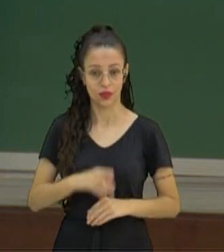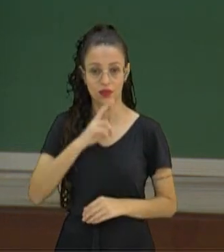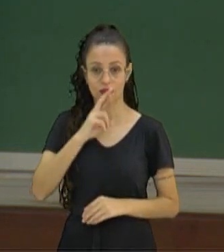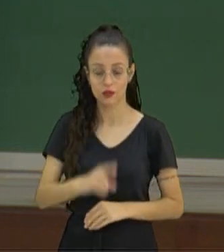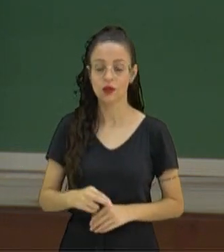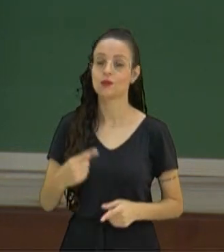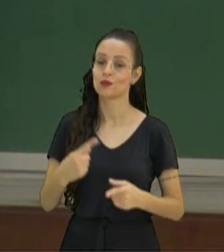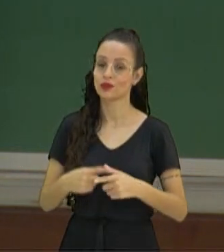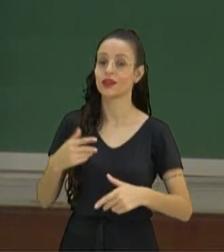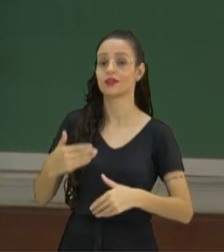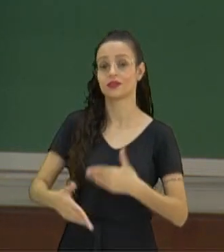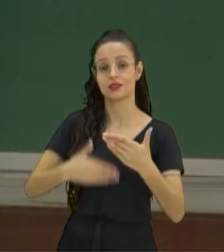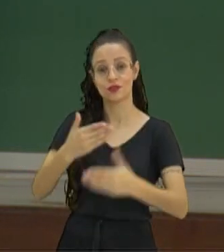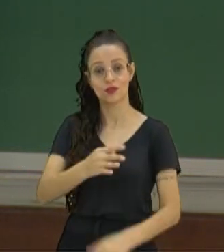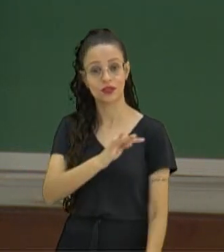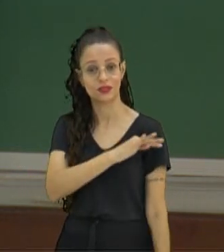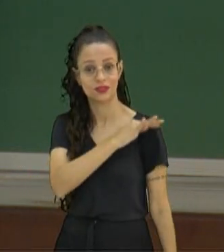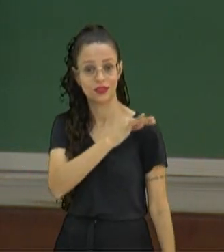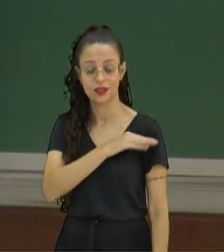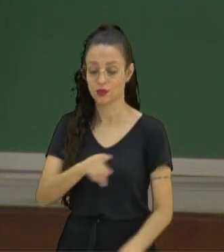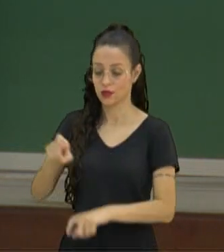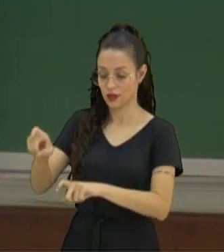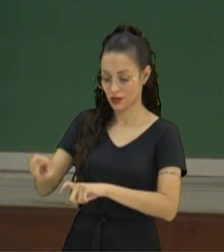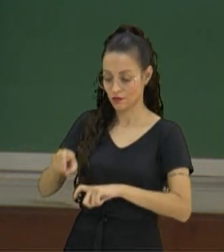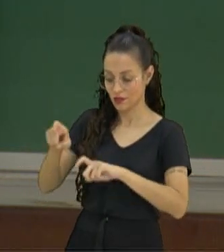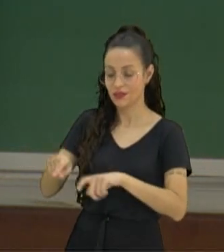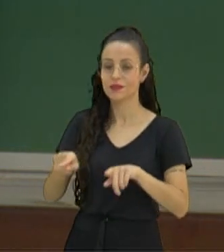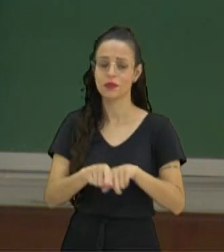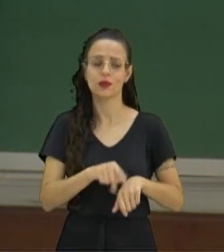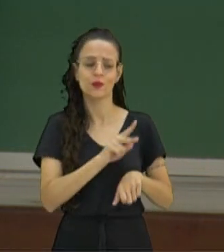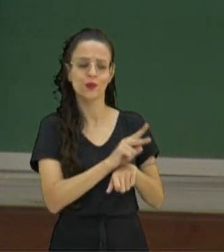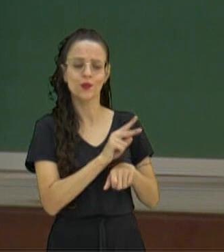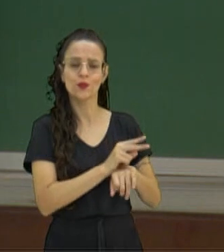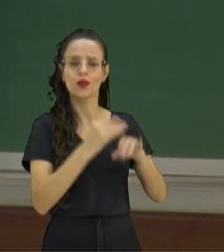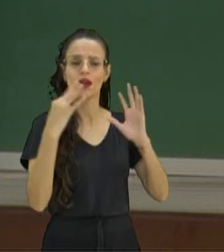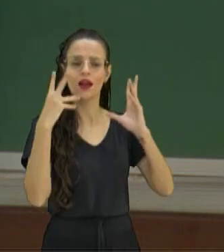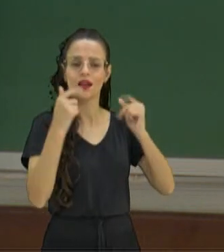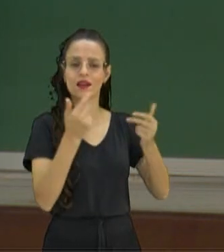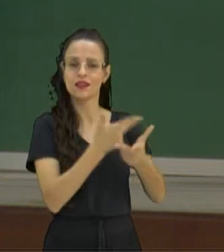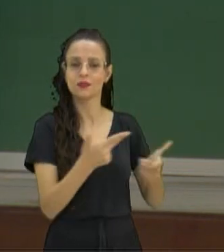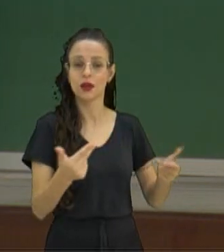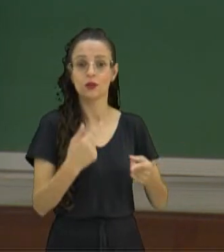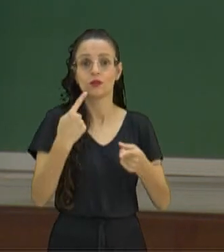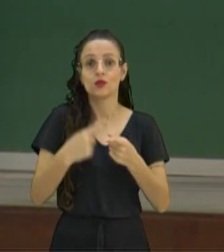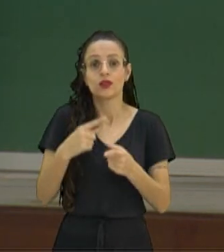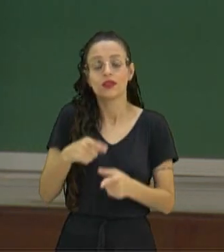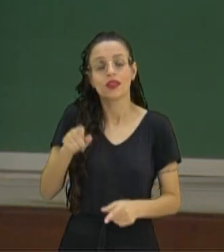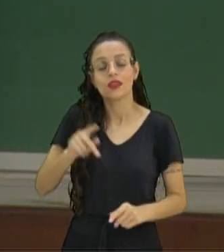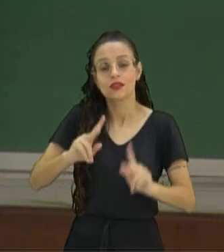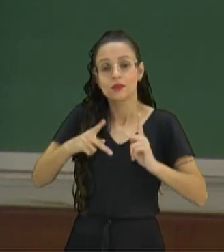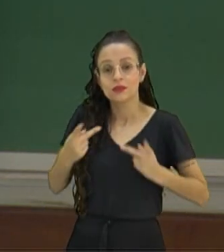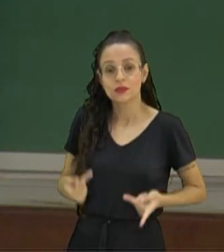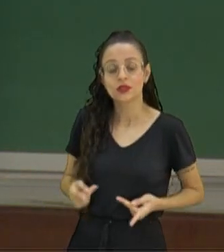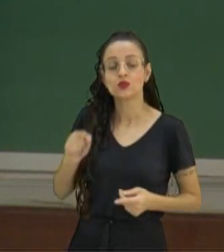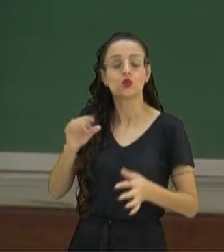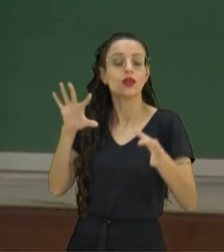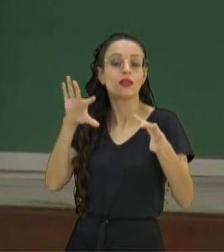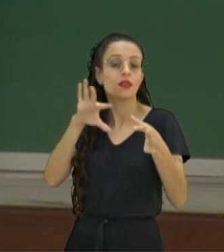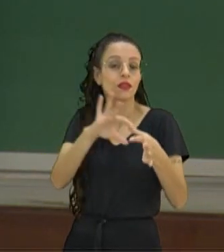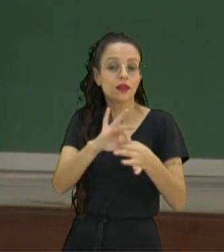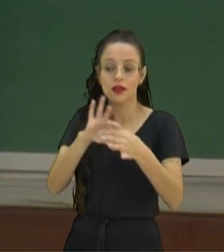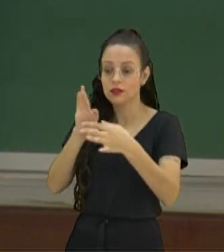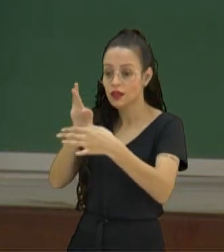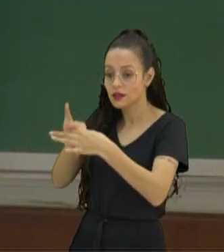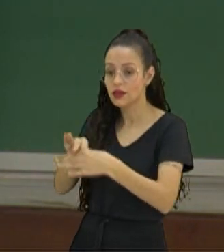lá, desenvolvimento das técnicas de agricultura e pecuária. Porque nesse princípio lá do ser humano está ligado ao quê? A necessidade